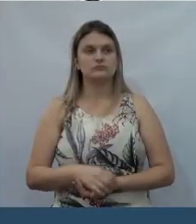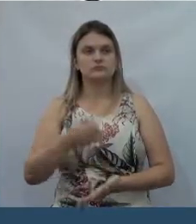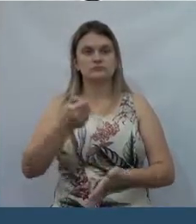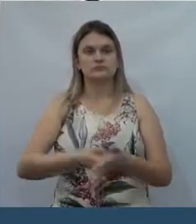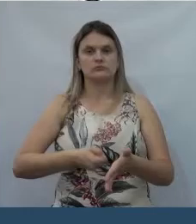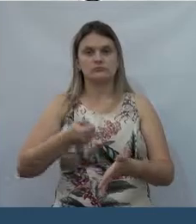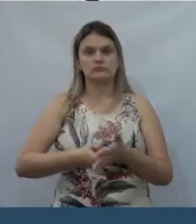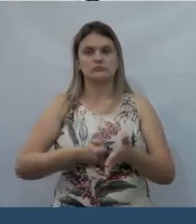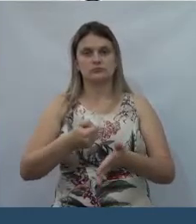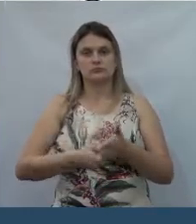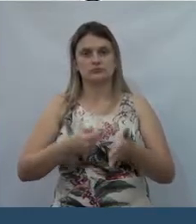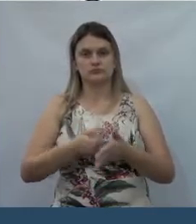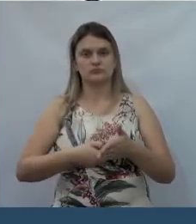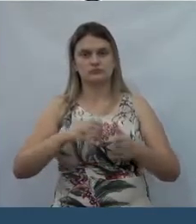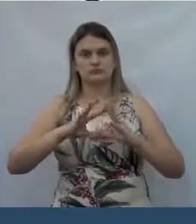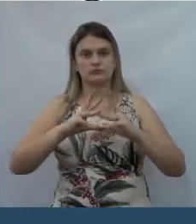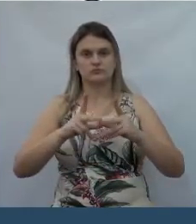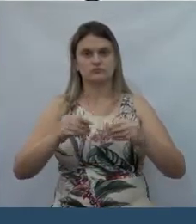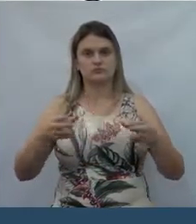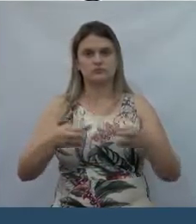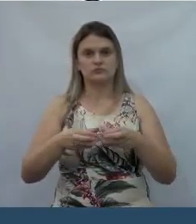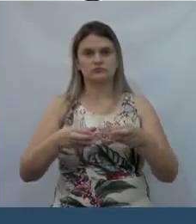luta de toda a classe política,